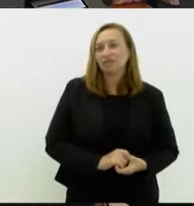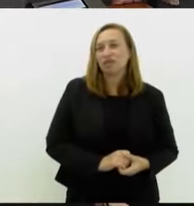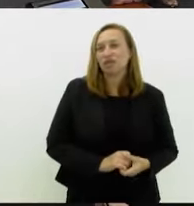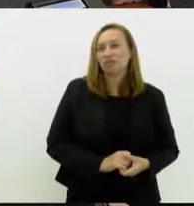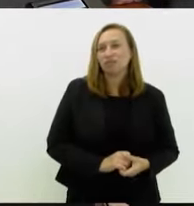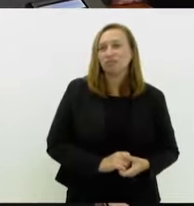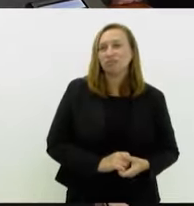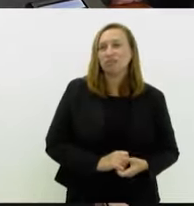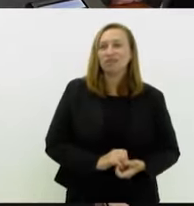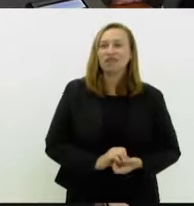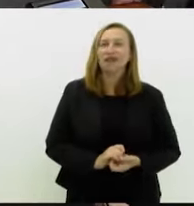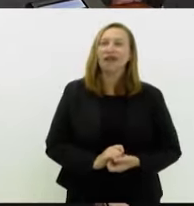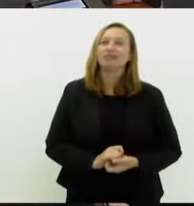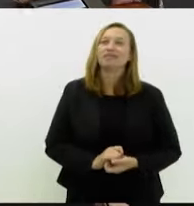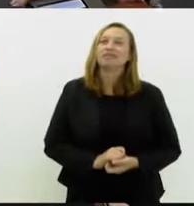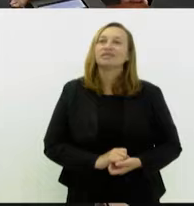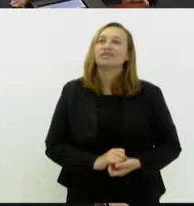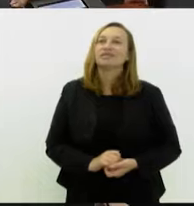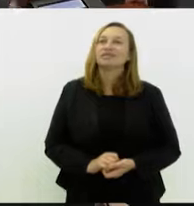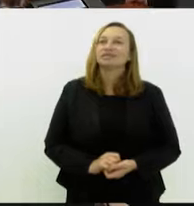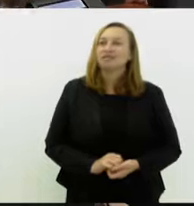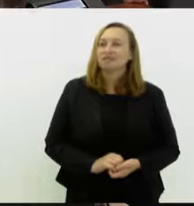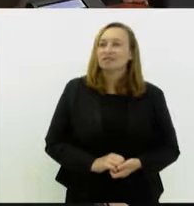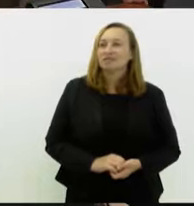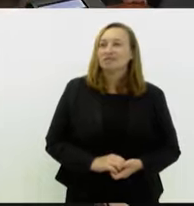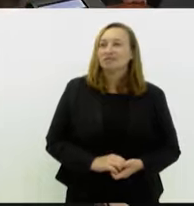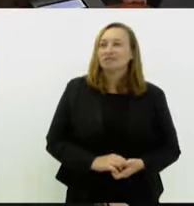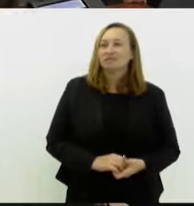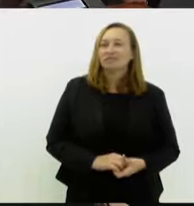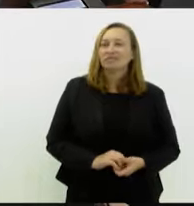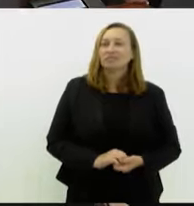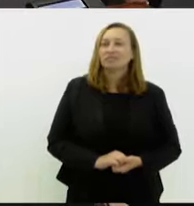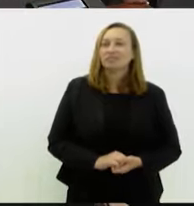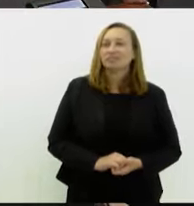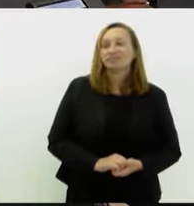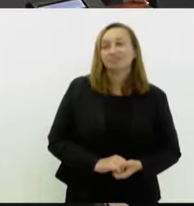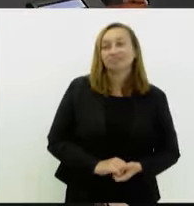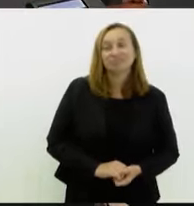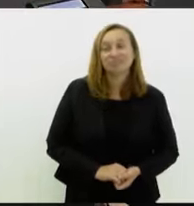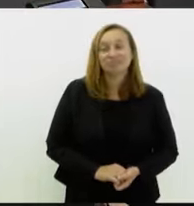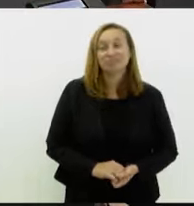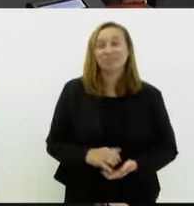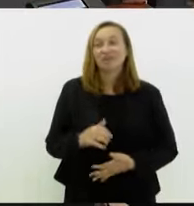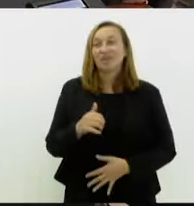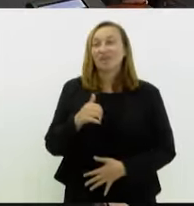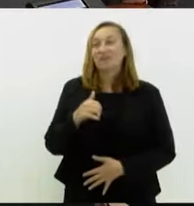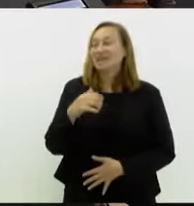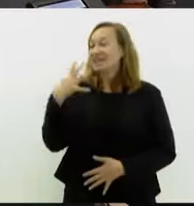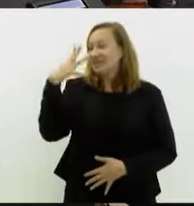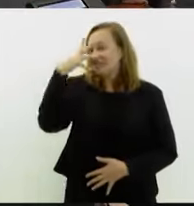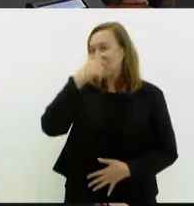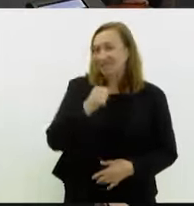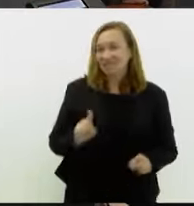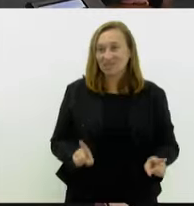estão aí dão um show não deixa e não deixa dever para ninguém nenhum